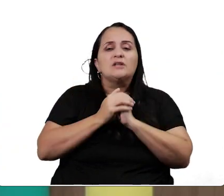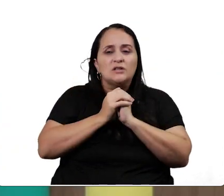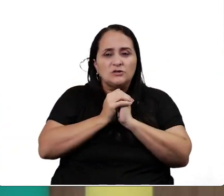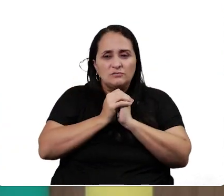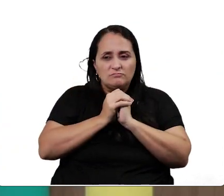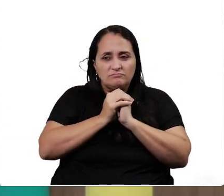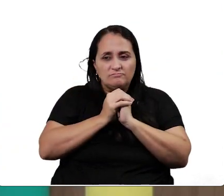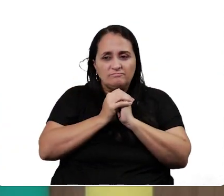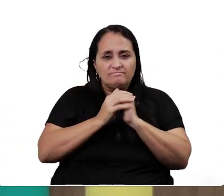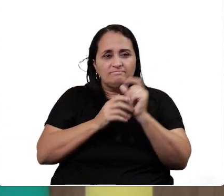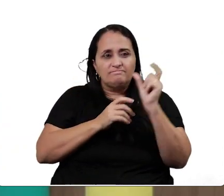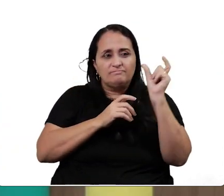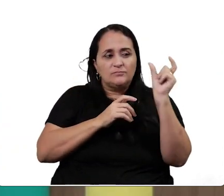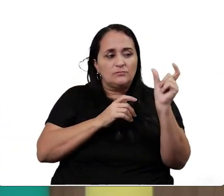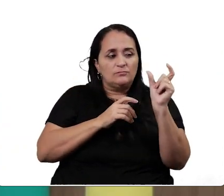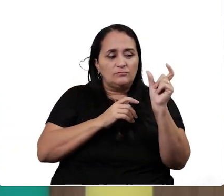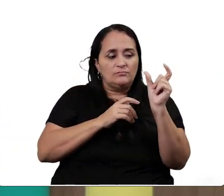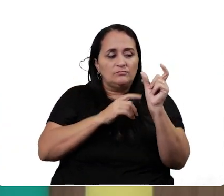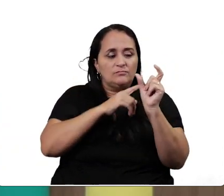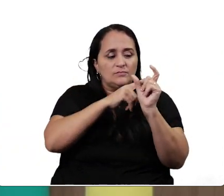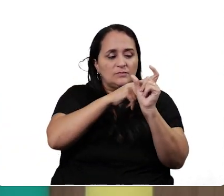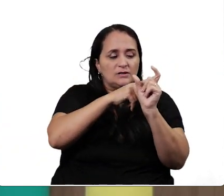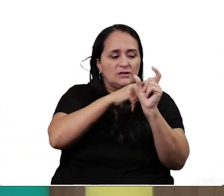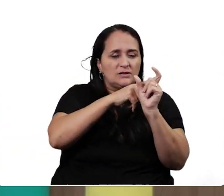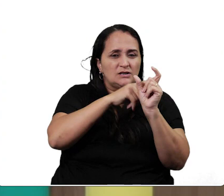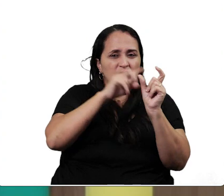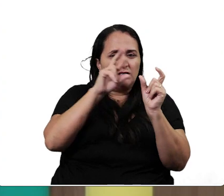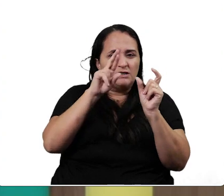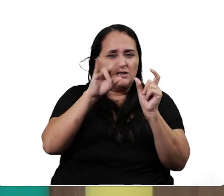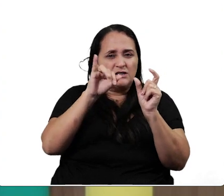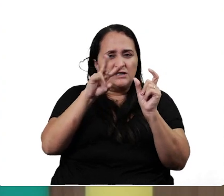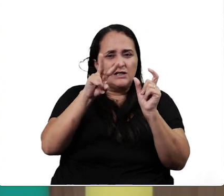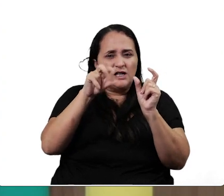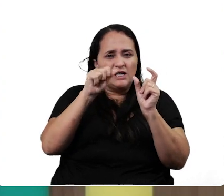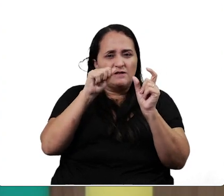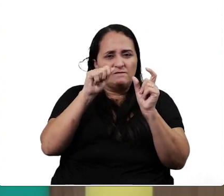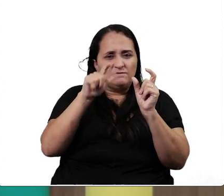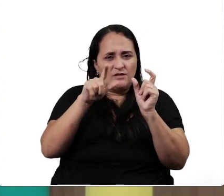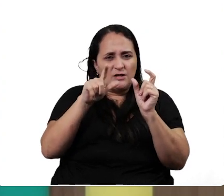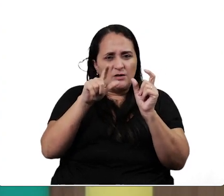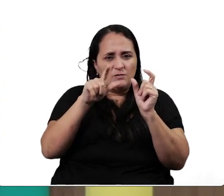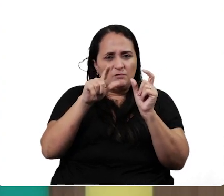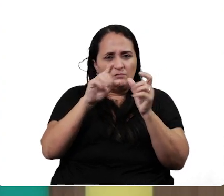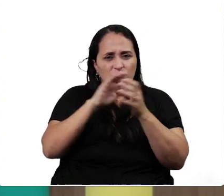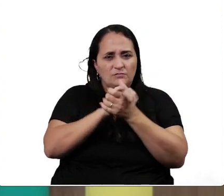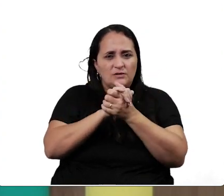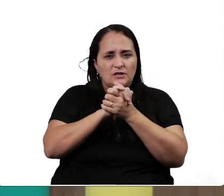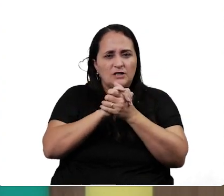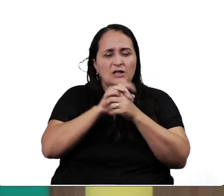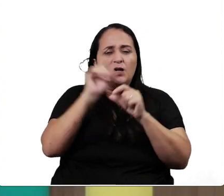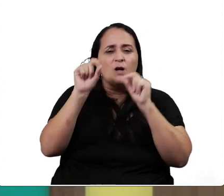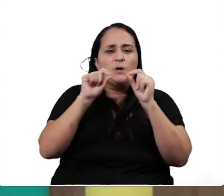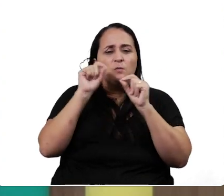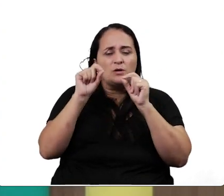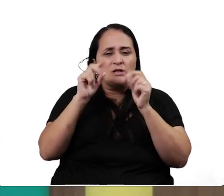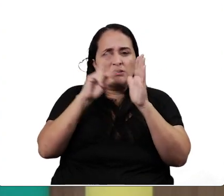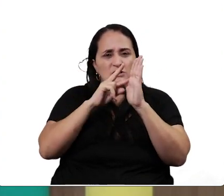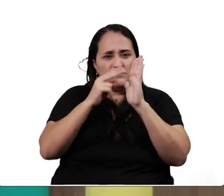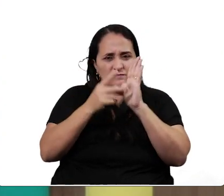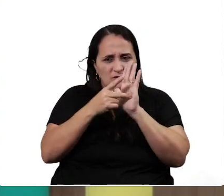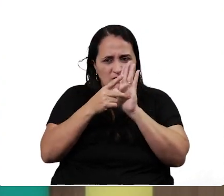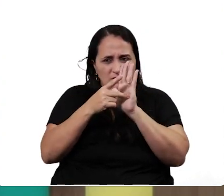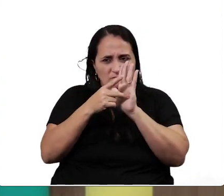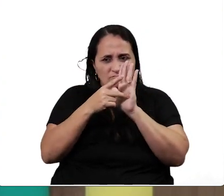essa que está escrito com traço embaixo. Rival. Rival, nessa parte do texto, quer dizer